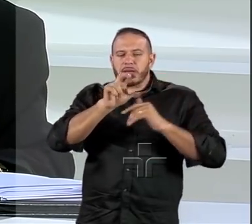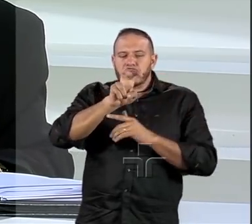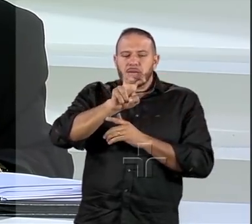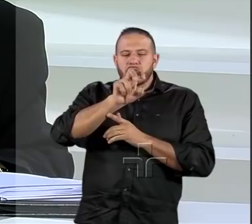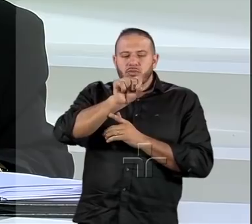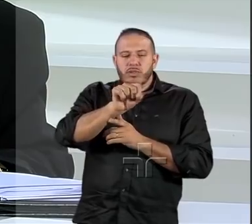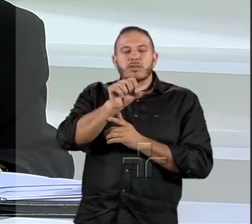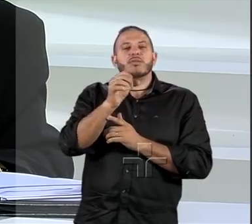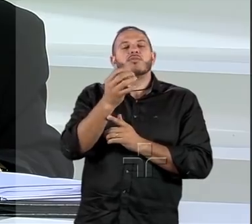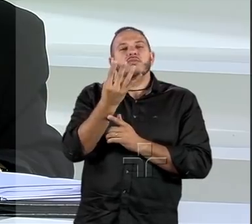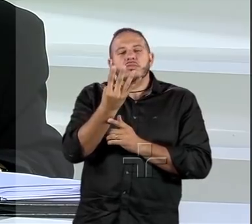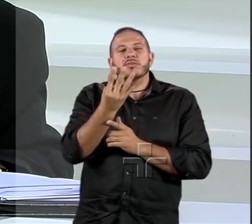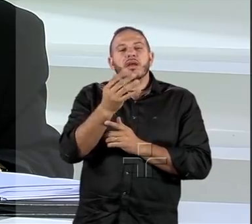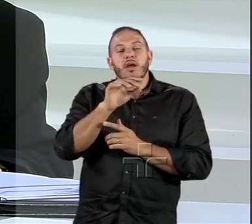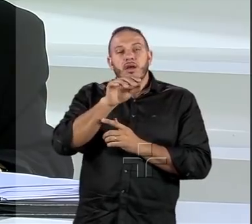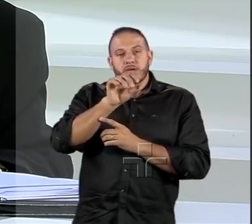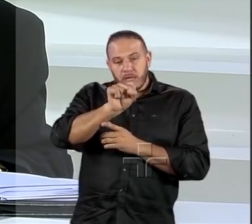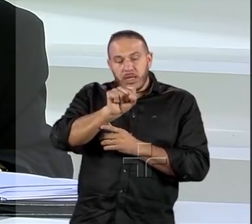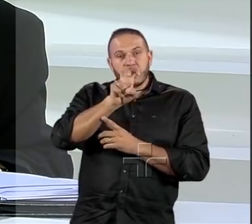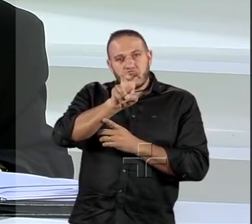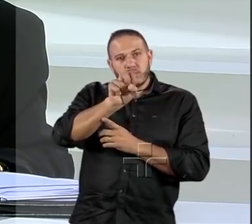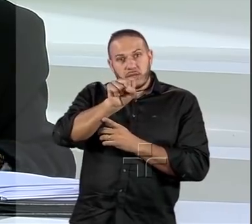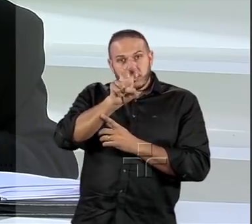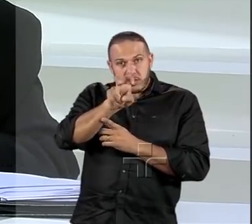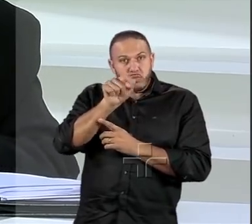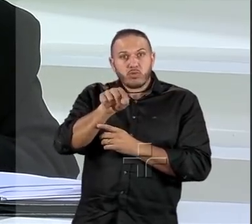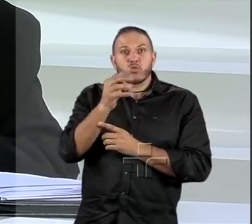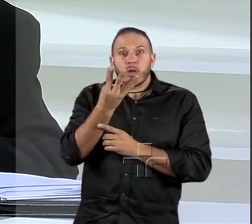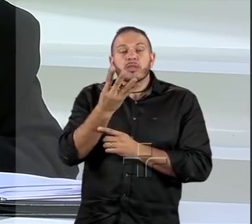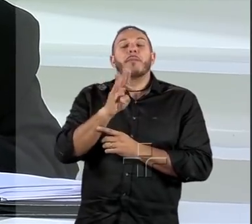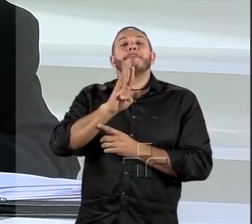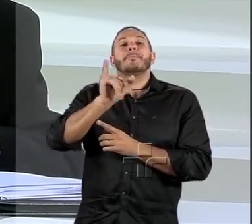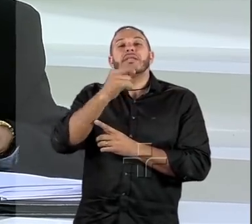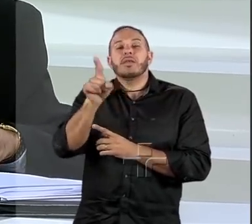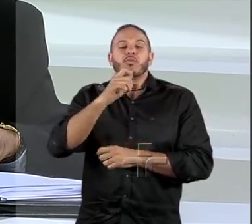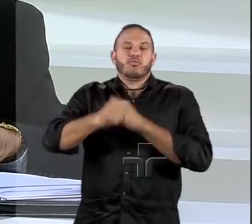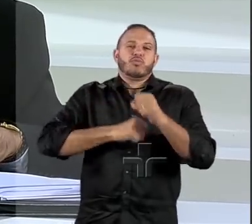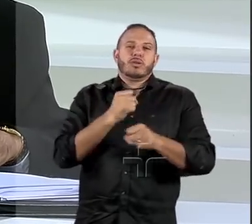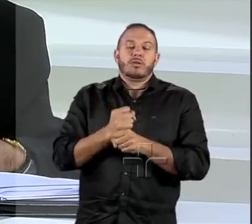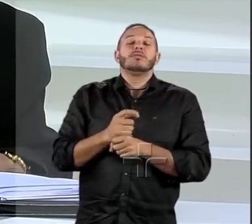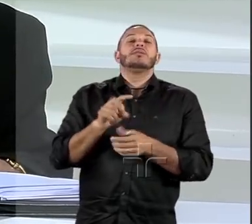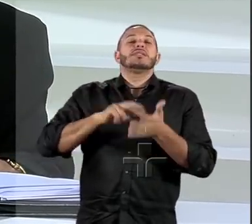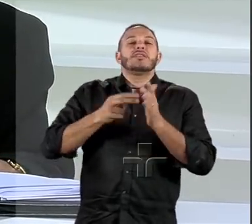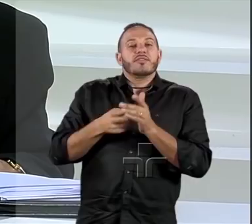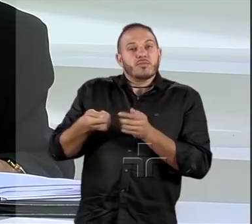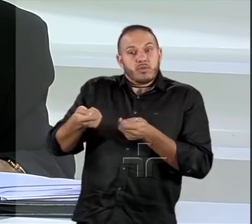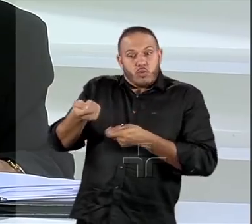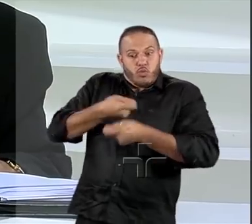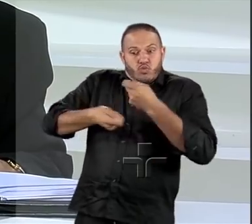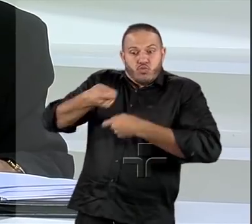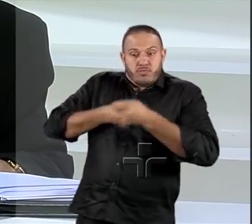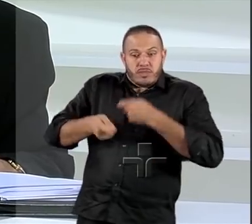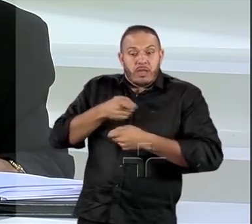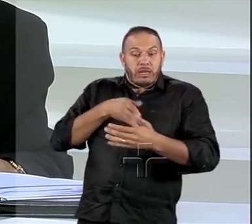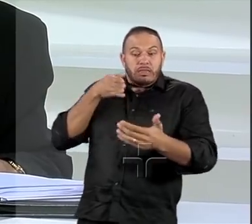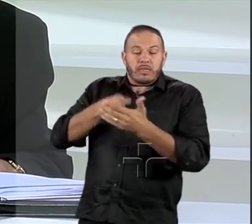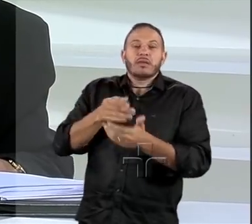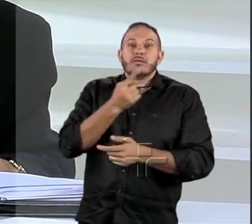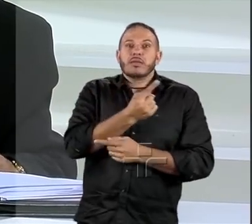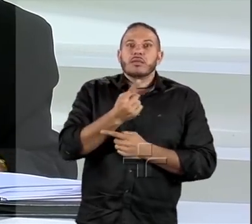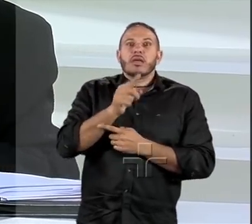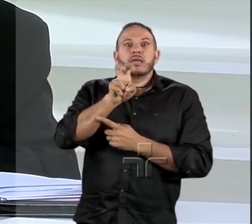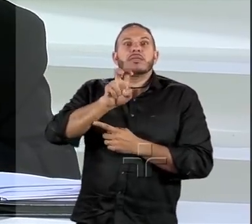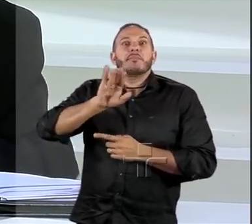585,4 bilhões ano, ou seja, uma economia até 2030 de 115 bilhões de reais, o que é uma